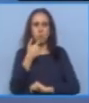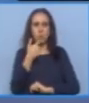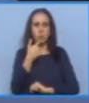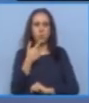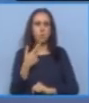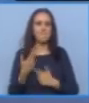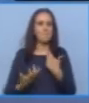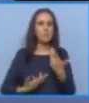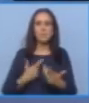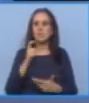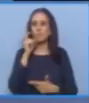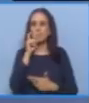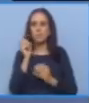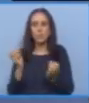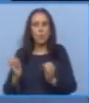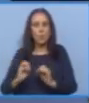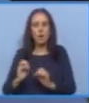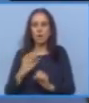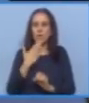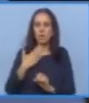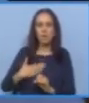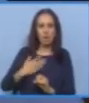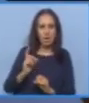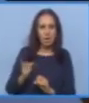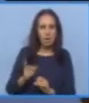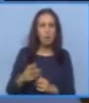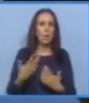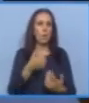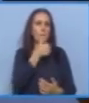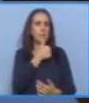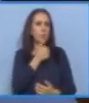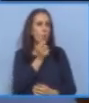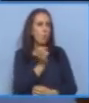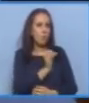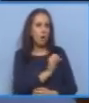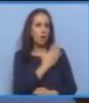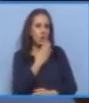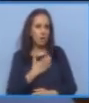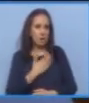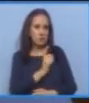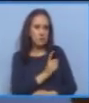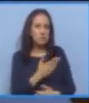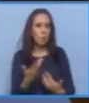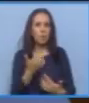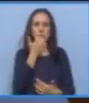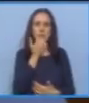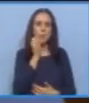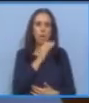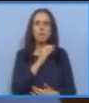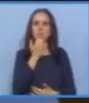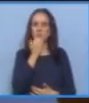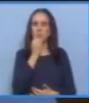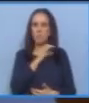por insegurança, não sei se por falta de paciência, não sei se por insatisfação, certamente por